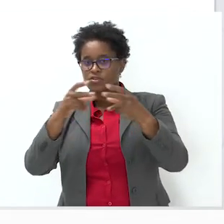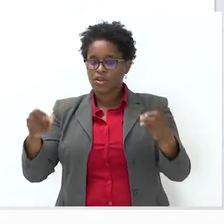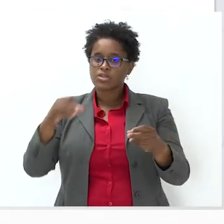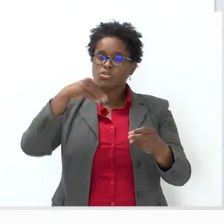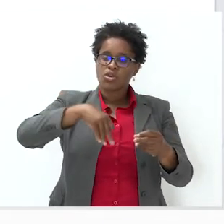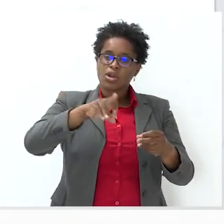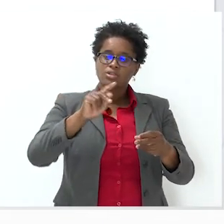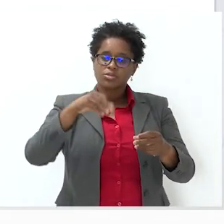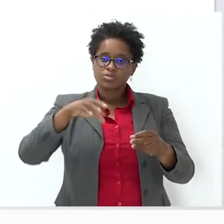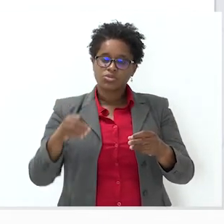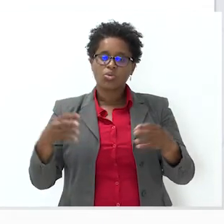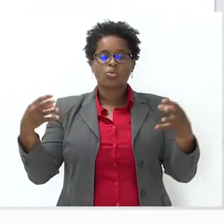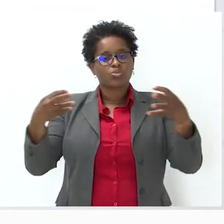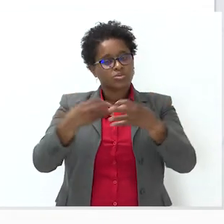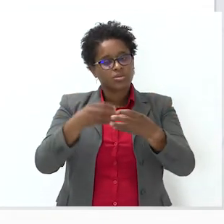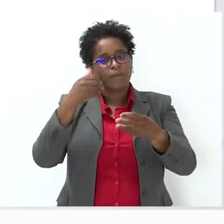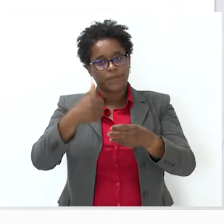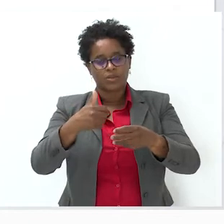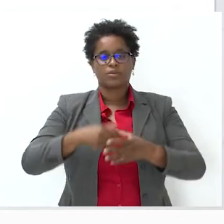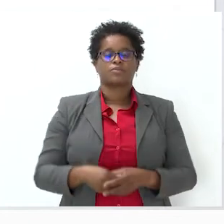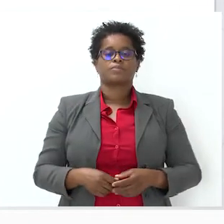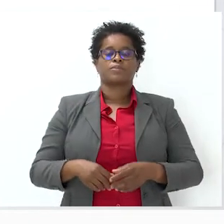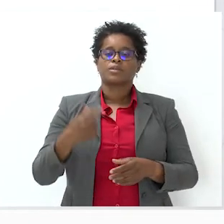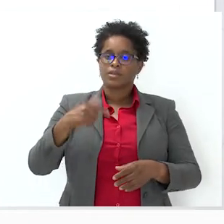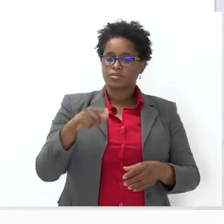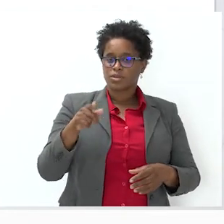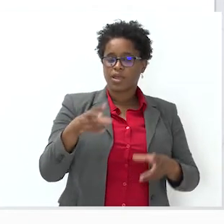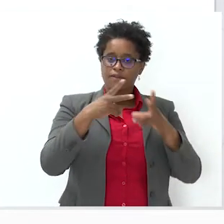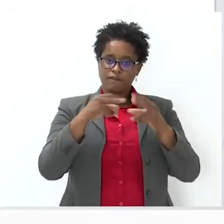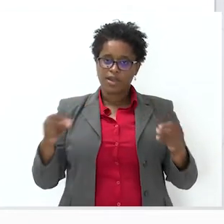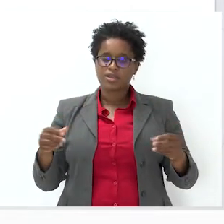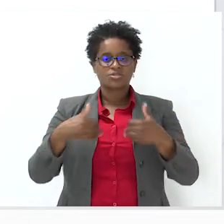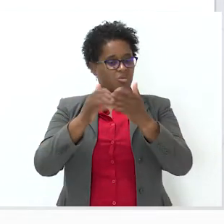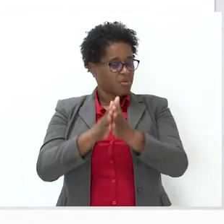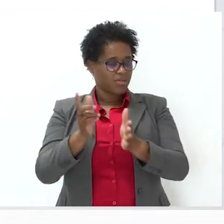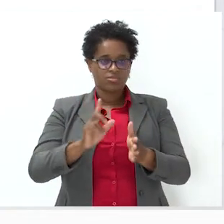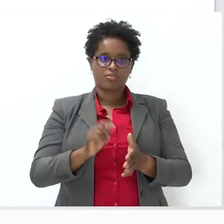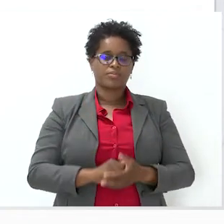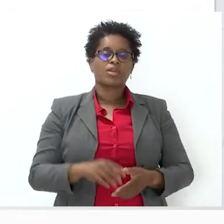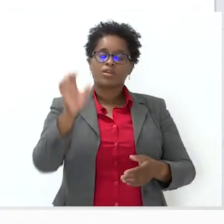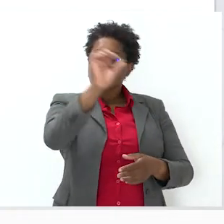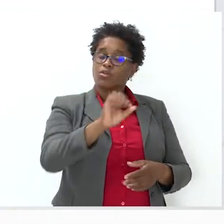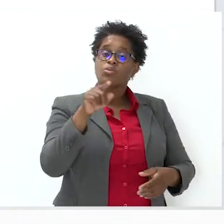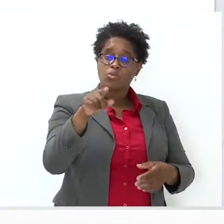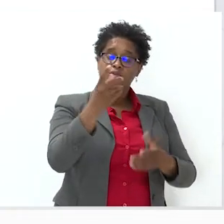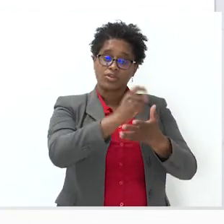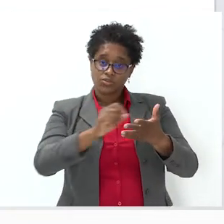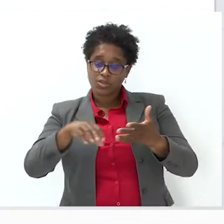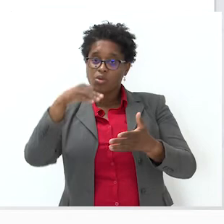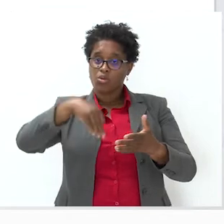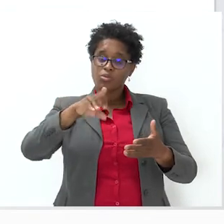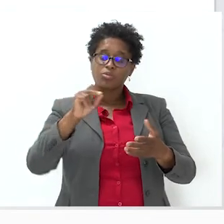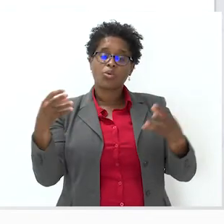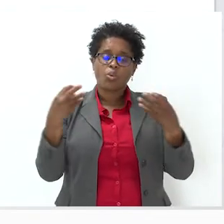as preposições contraídas adequadas. Temos frases incompletas, vão completar com